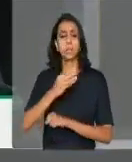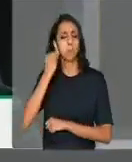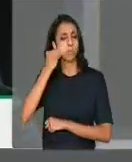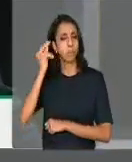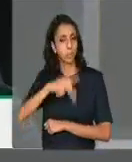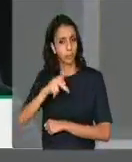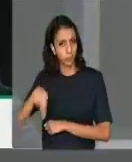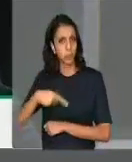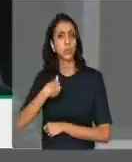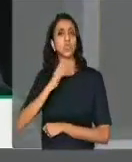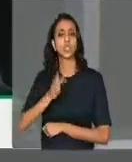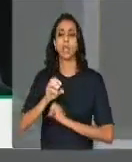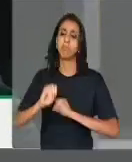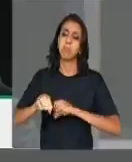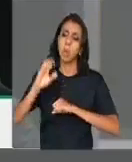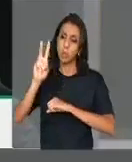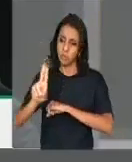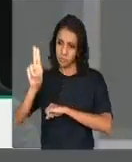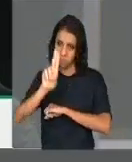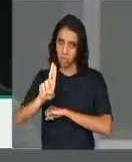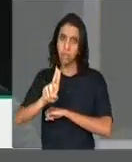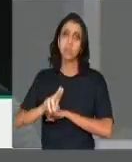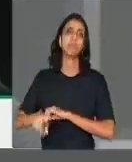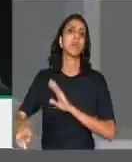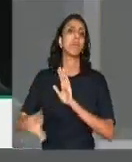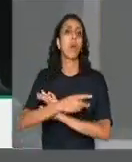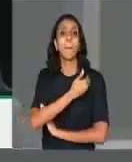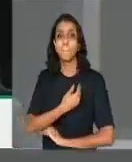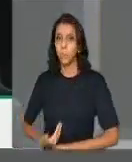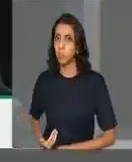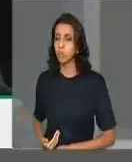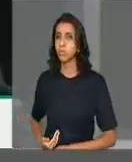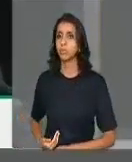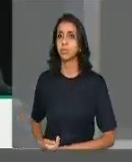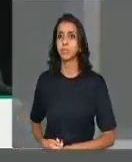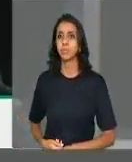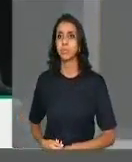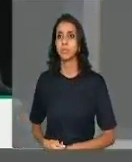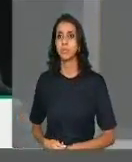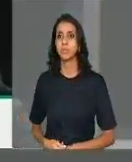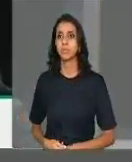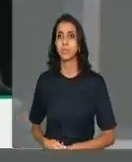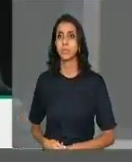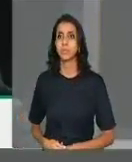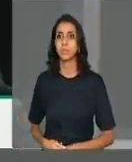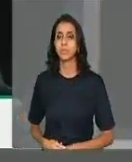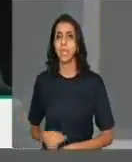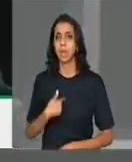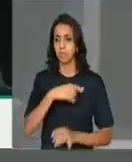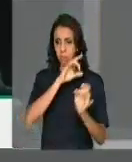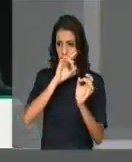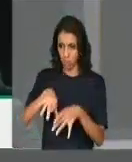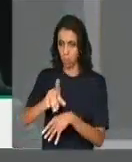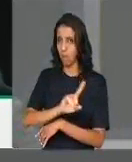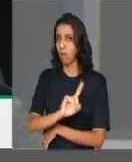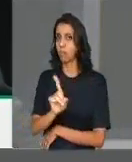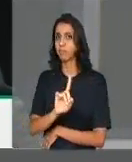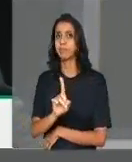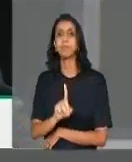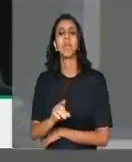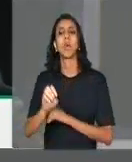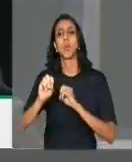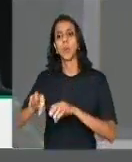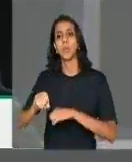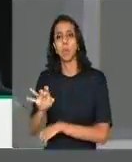sou professor universitário, professor do Estado, e não abandonei o trabalho na rede estadual, no